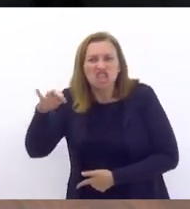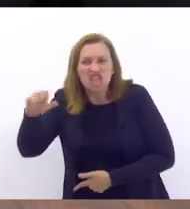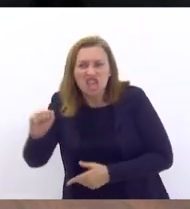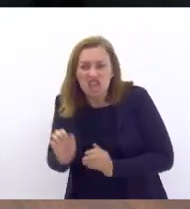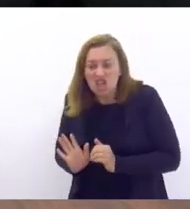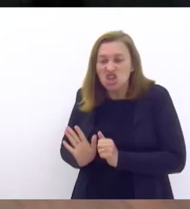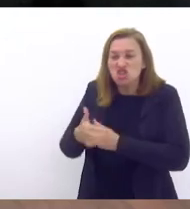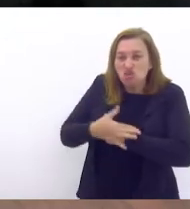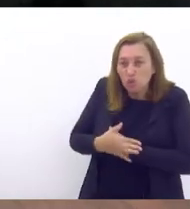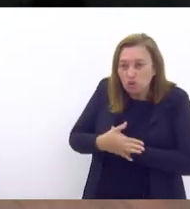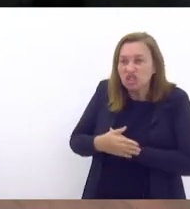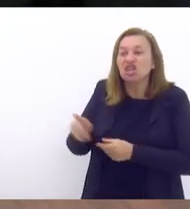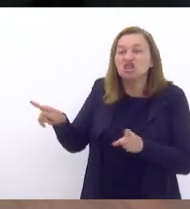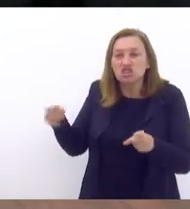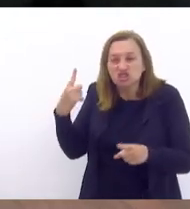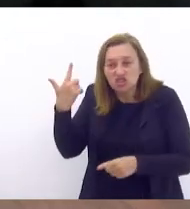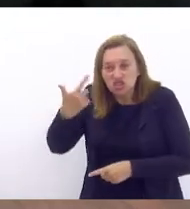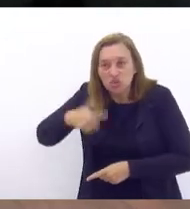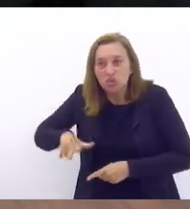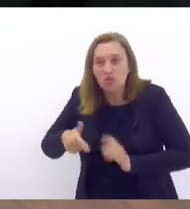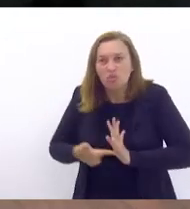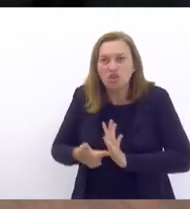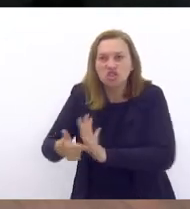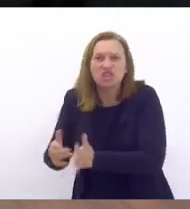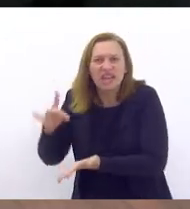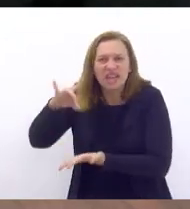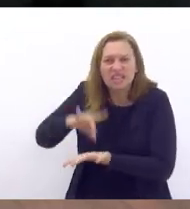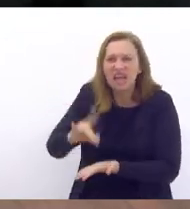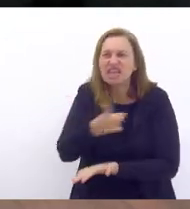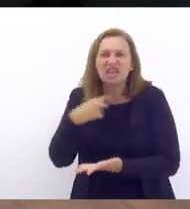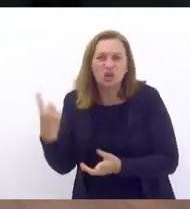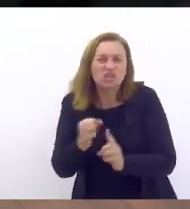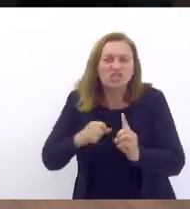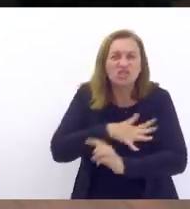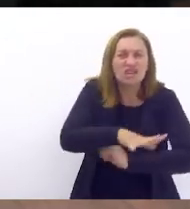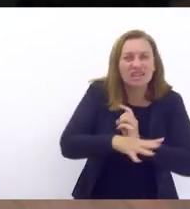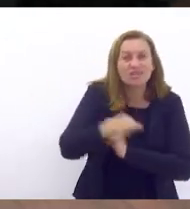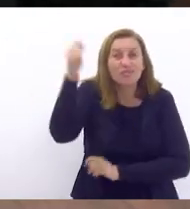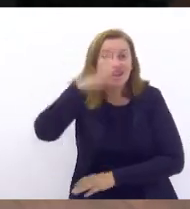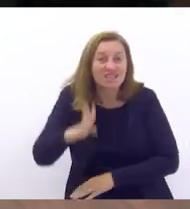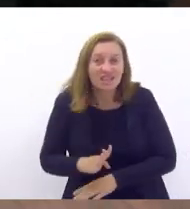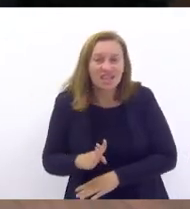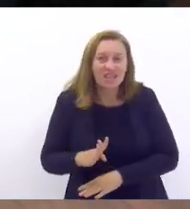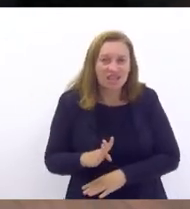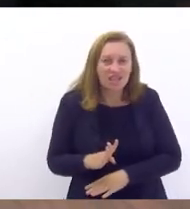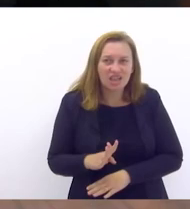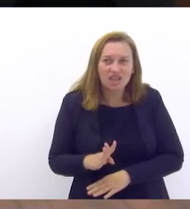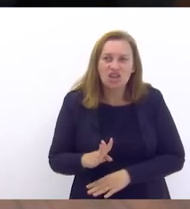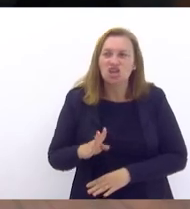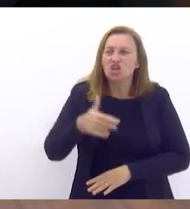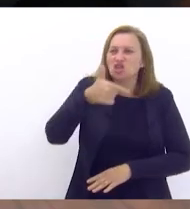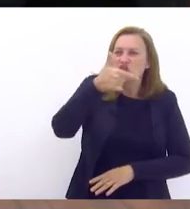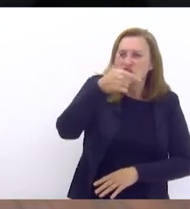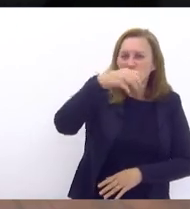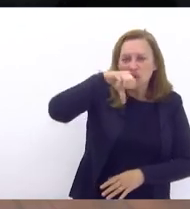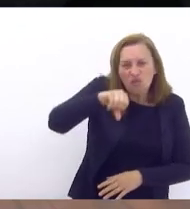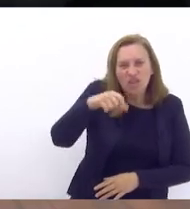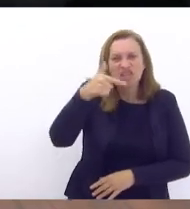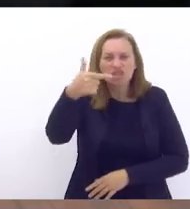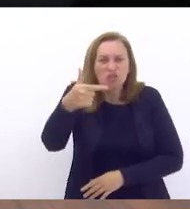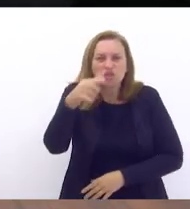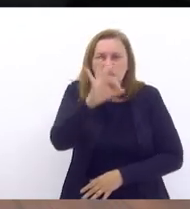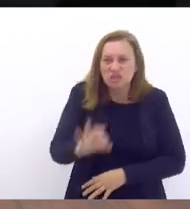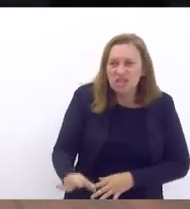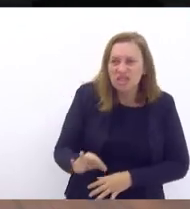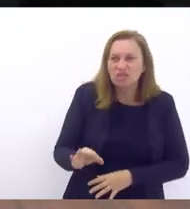sendo novamente trazida para a realidade da nossa sociedade brasileira, quando 92% dos